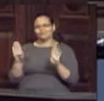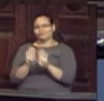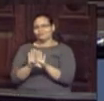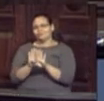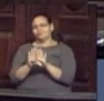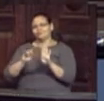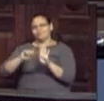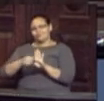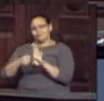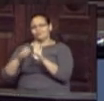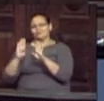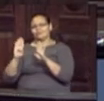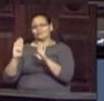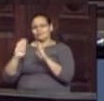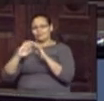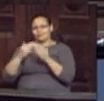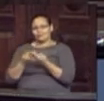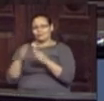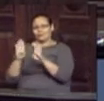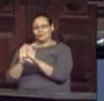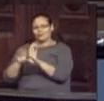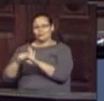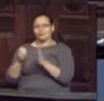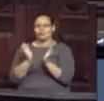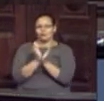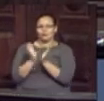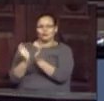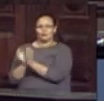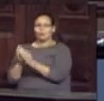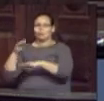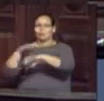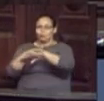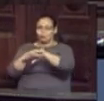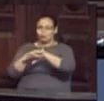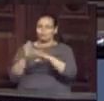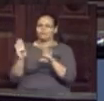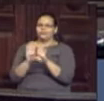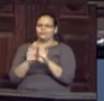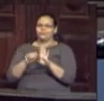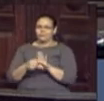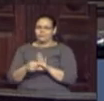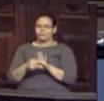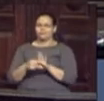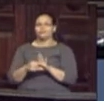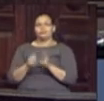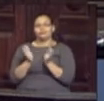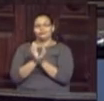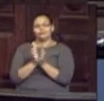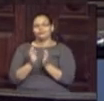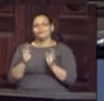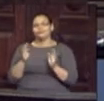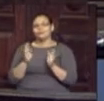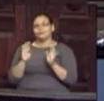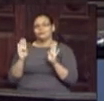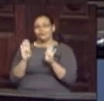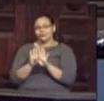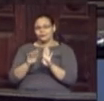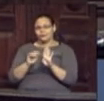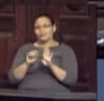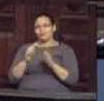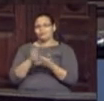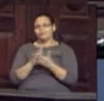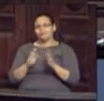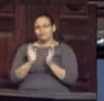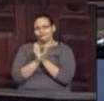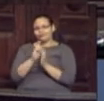de fechamento de turnos em escolas, sobretudo do turno da noite, do fechamento de turmas, e o mais grave, se